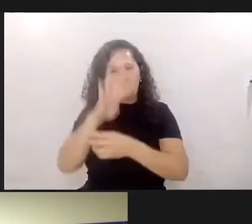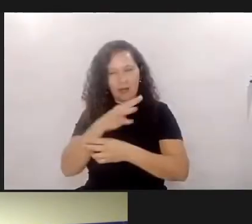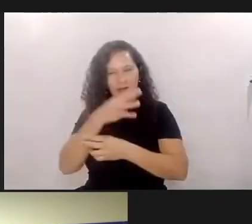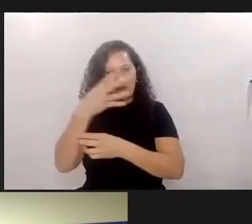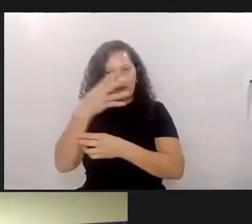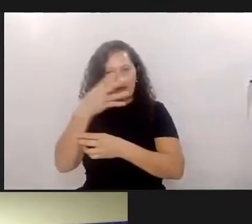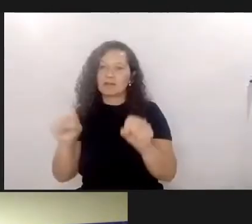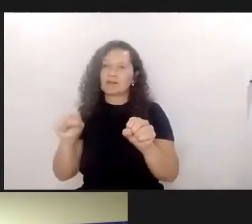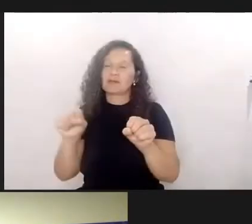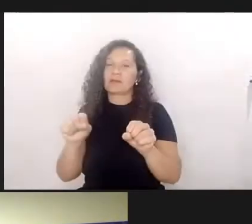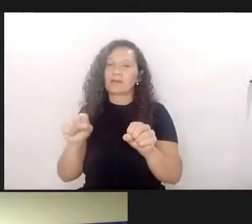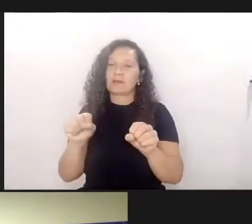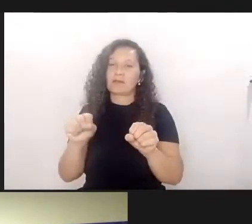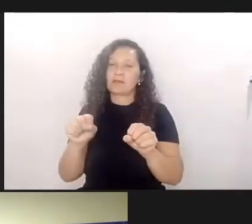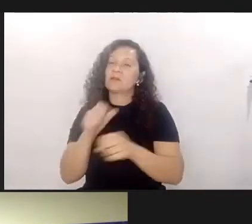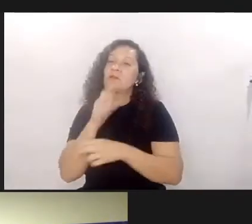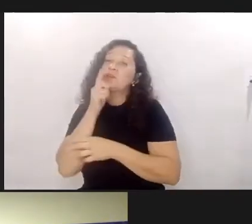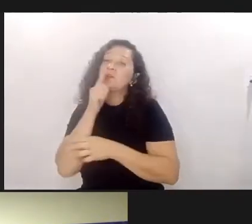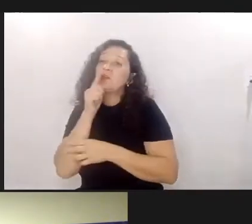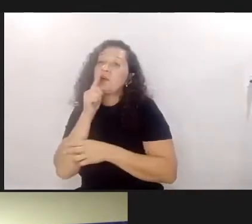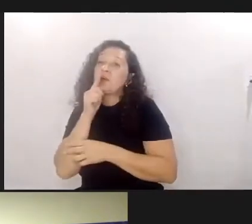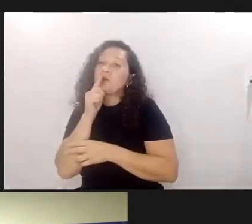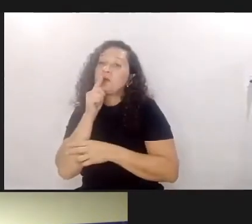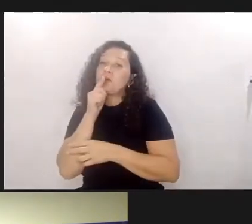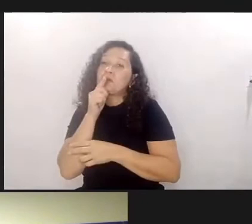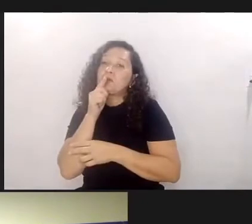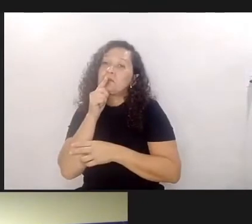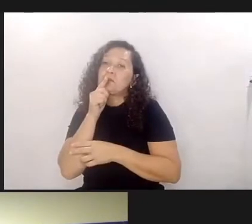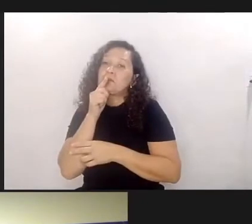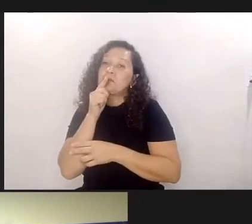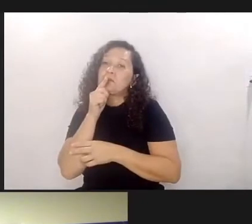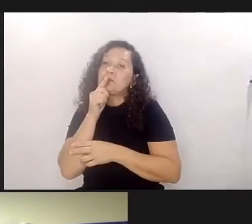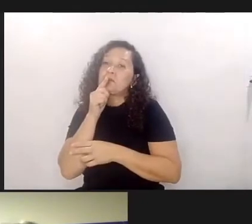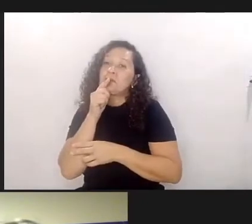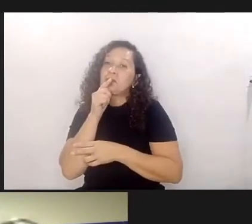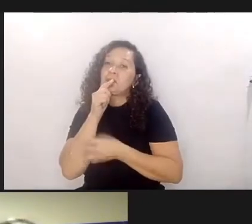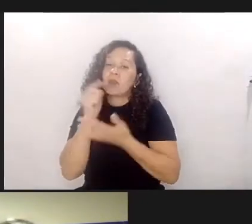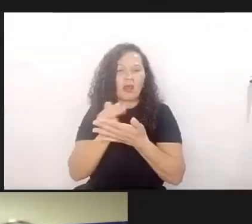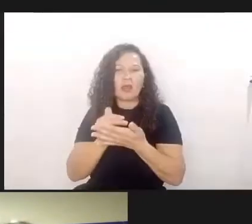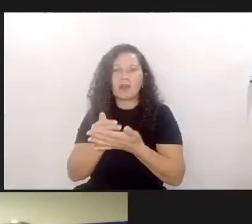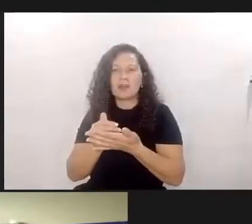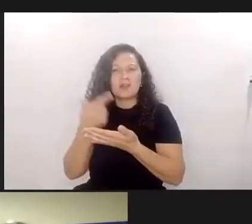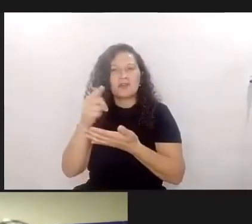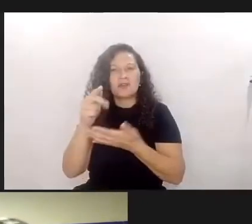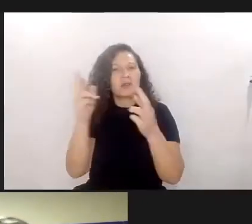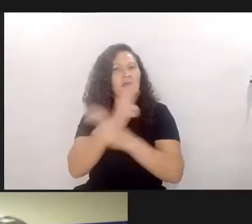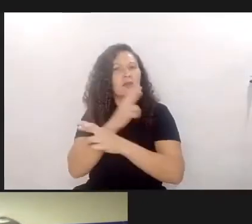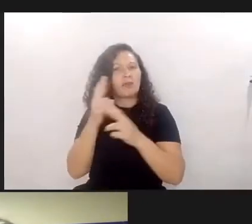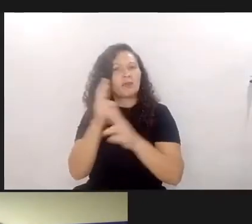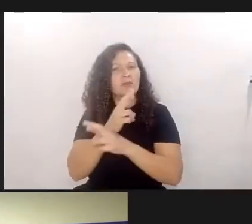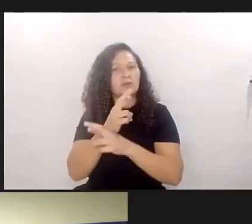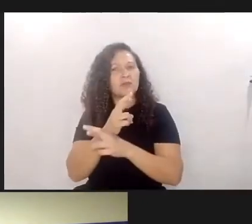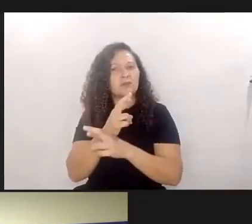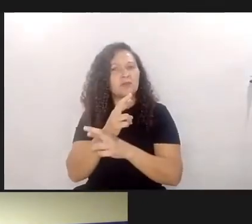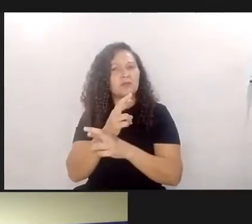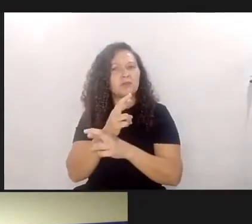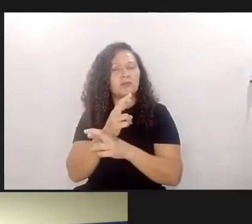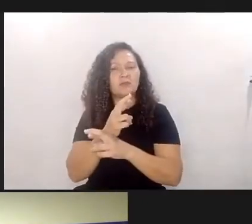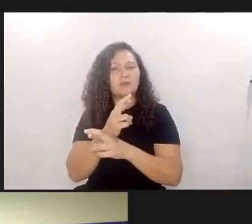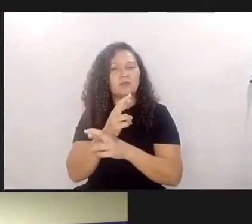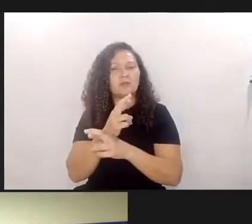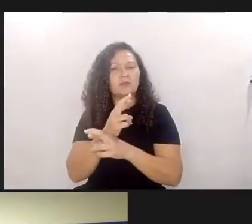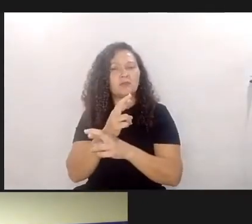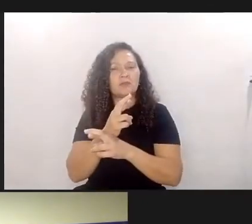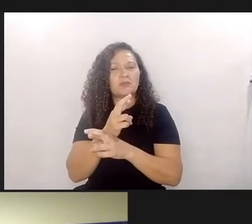hidrográficos, o desenho dessas coisas não tem nenhuma relação com a relação do local. Mas